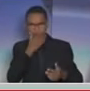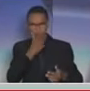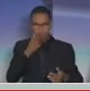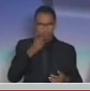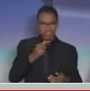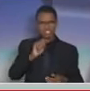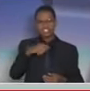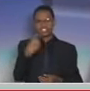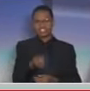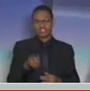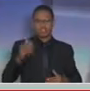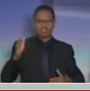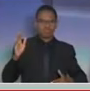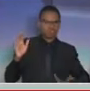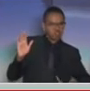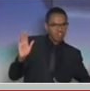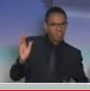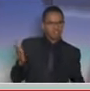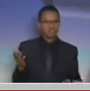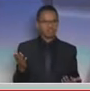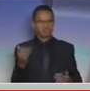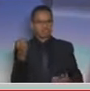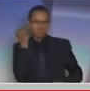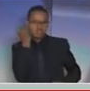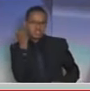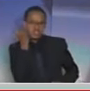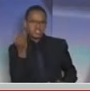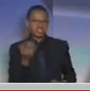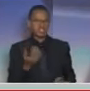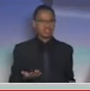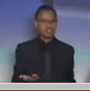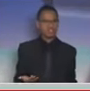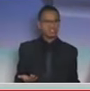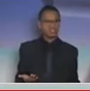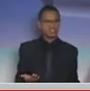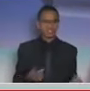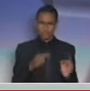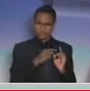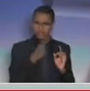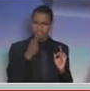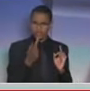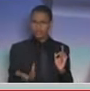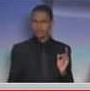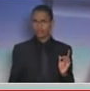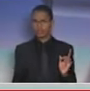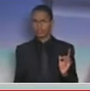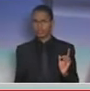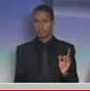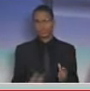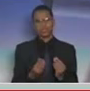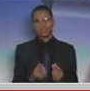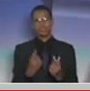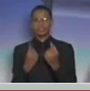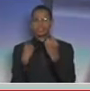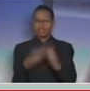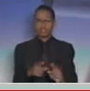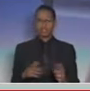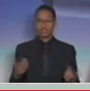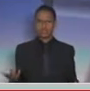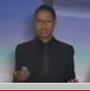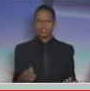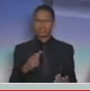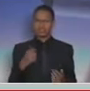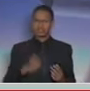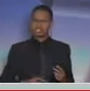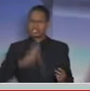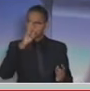são vagabundos e vagabundas, preguiçosos e preguiçosas. É isso que ele disse, senhor presidente. Isso é uma afronta, ele tem que ser responsabilizado por